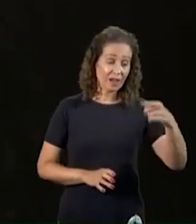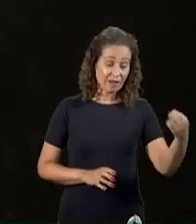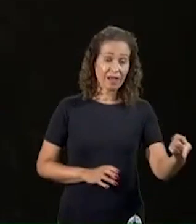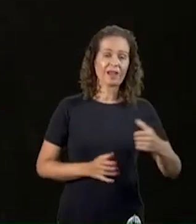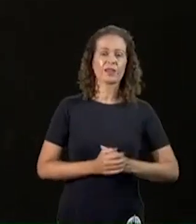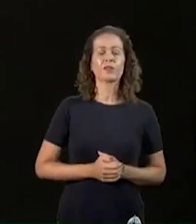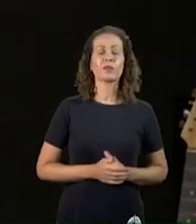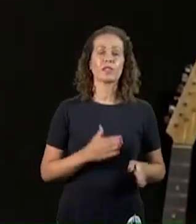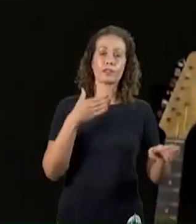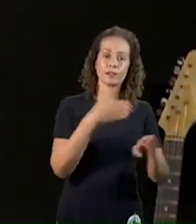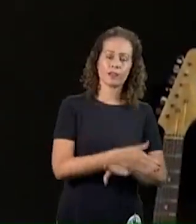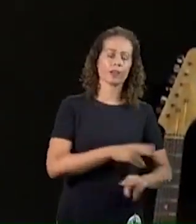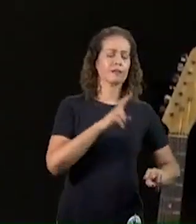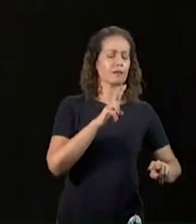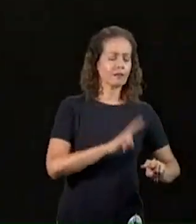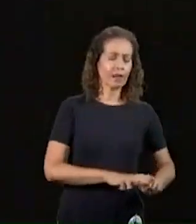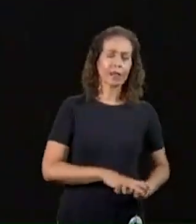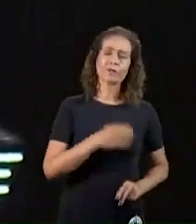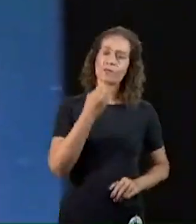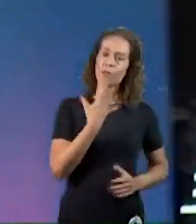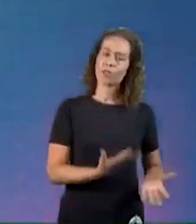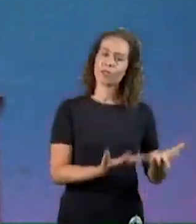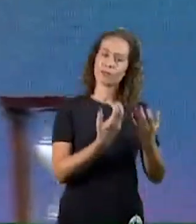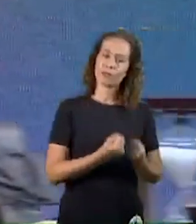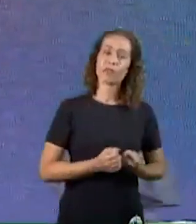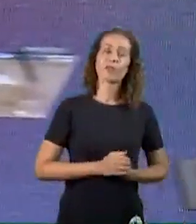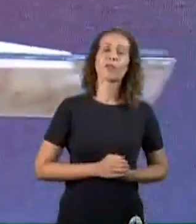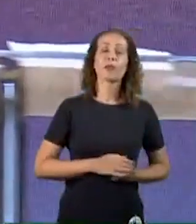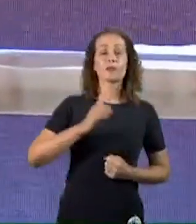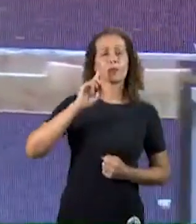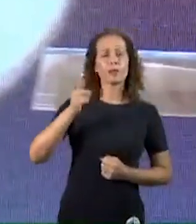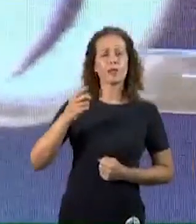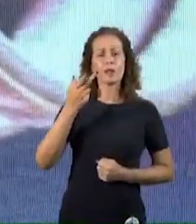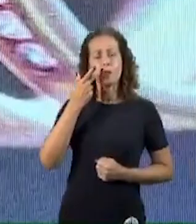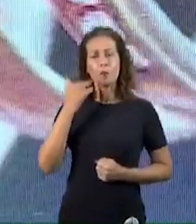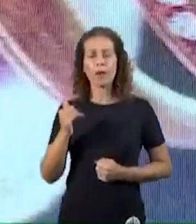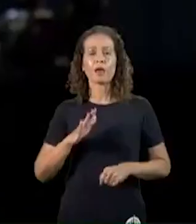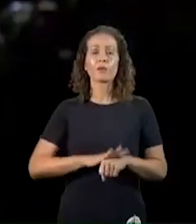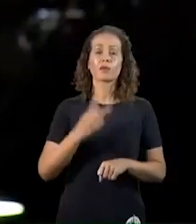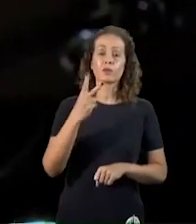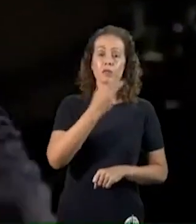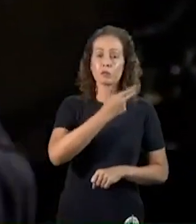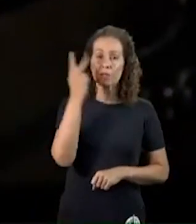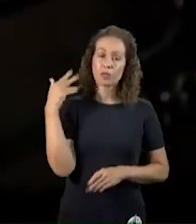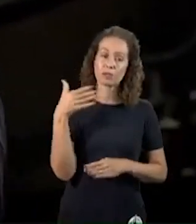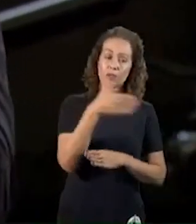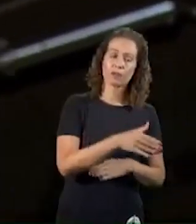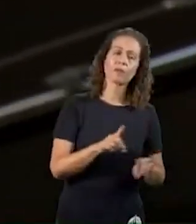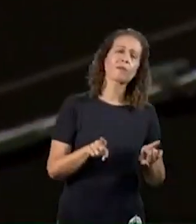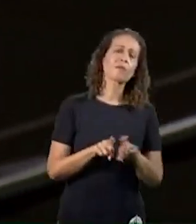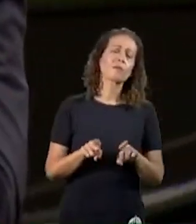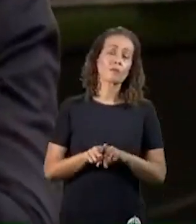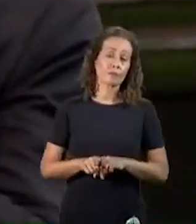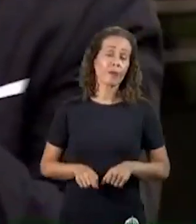Entrei, sentei, fui bem atendido. Aí indiquei para meu pai, indiquei para mais 2 pessoas. Sabe por quê?